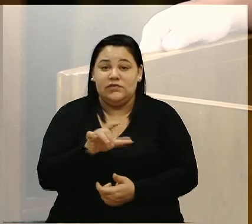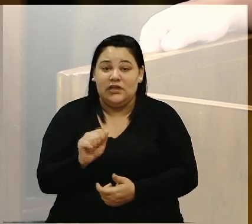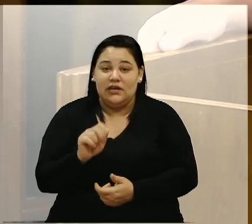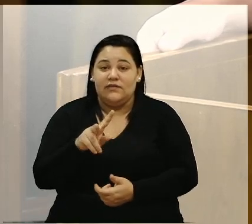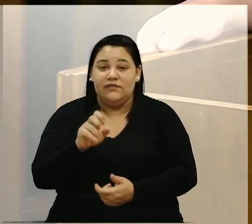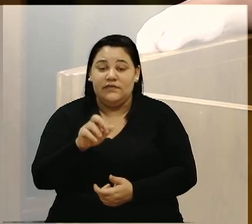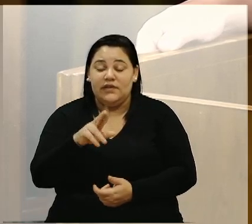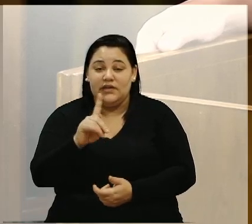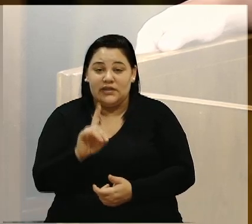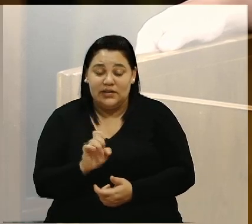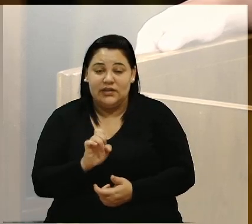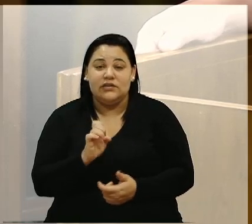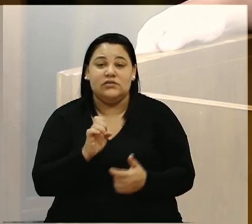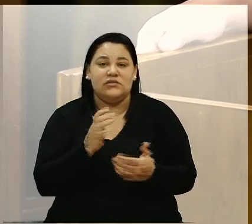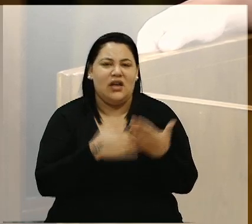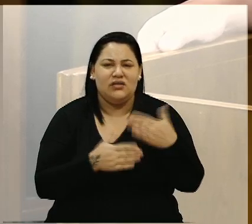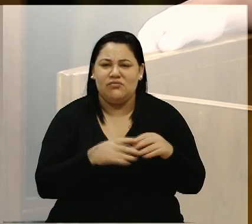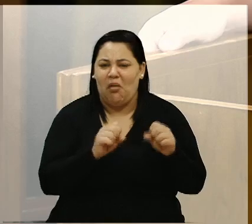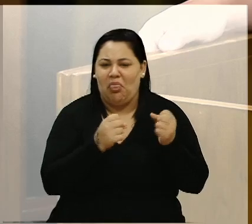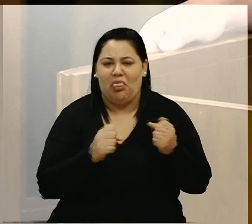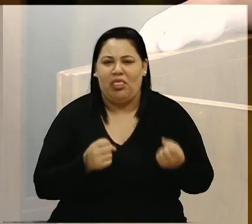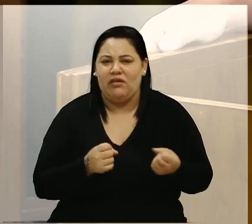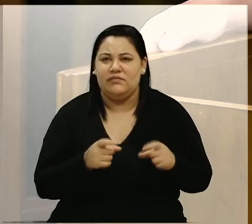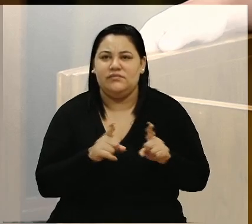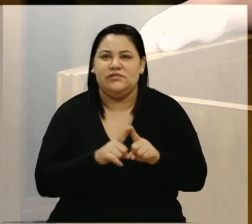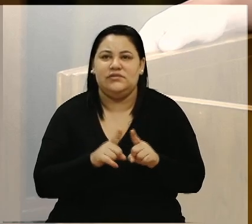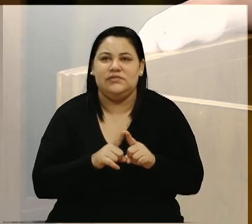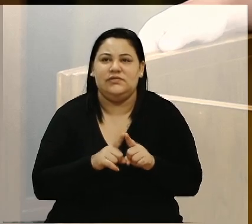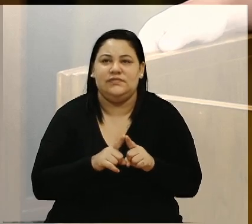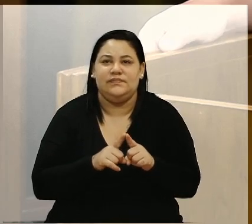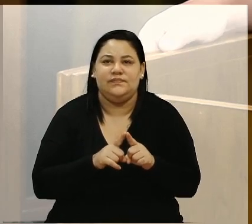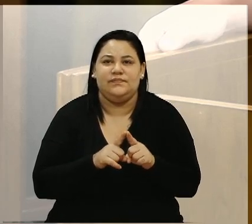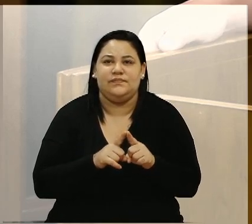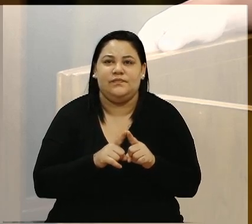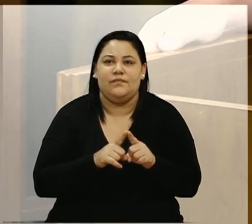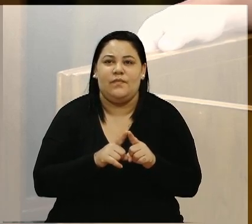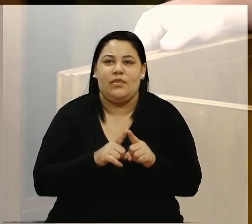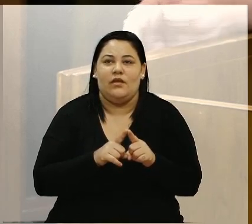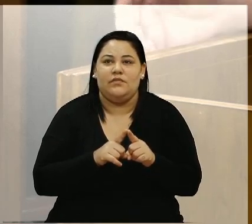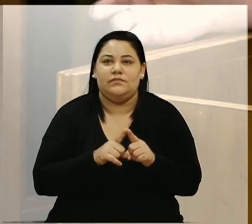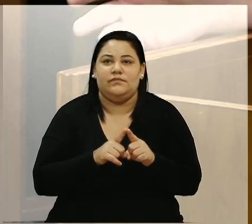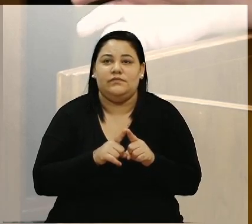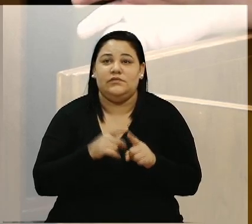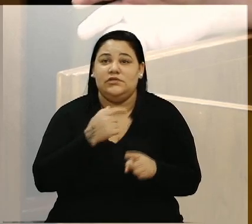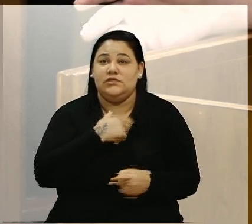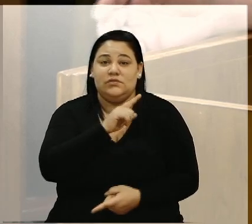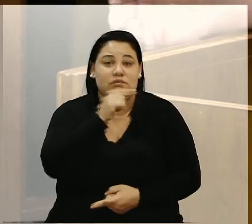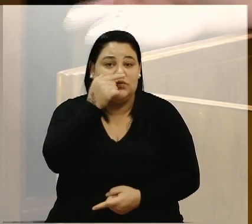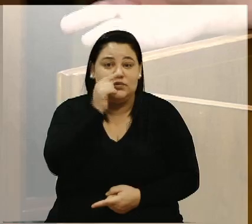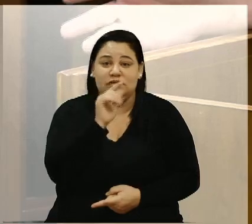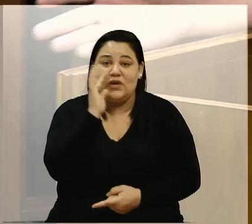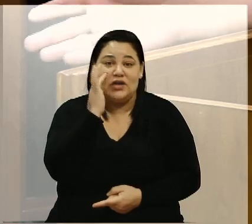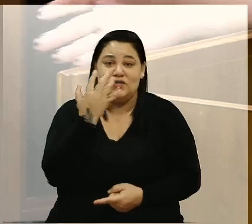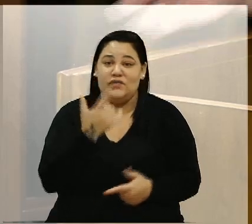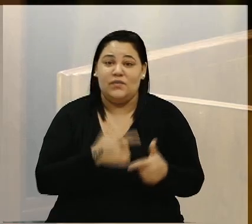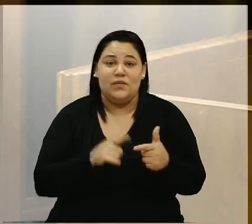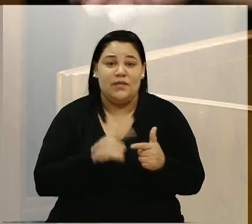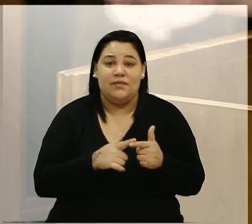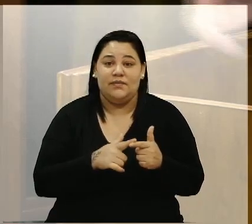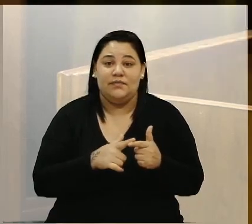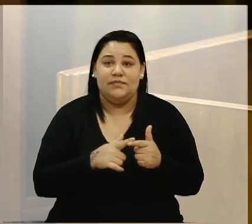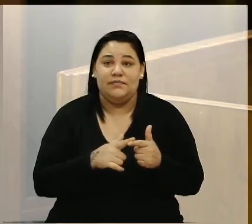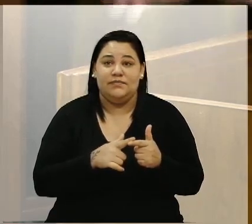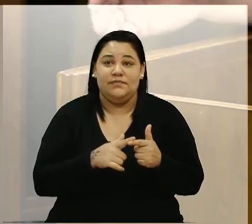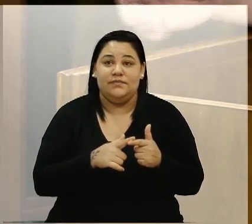está destruído ali o poste que segura o semáforo e eu não consigo solucionar. Eu passo para